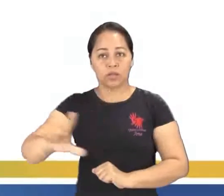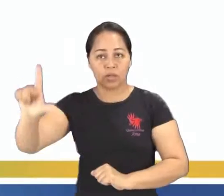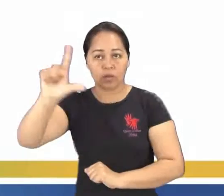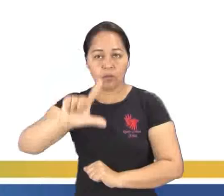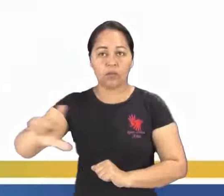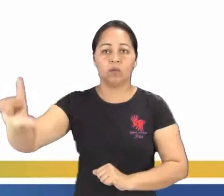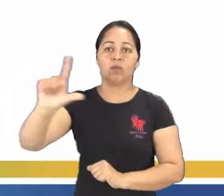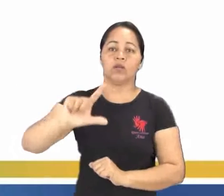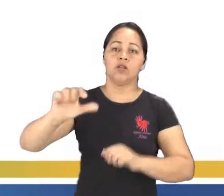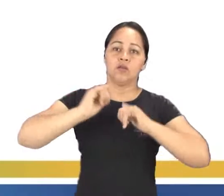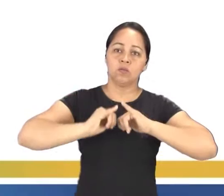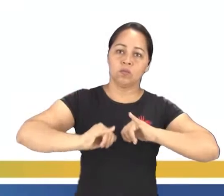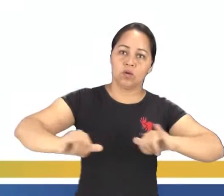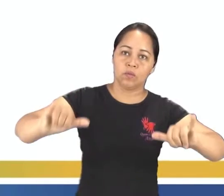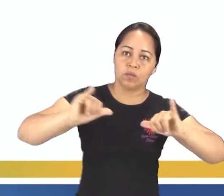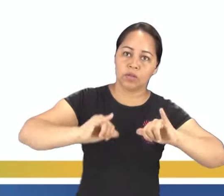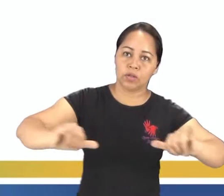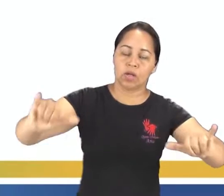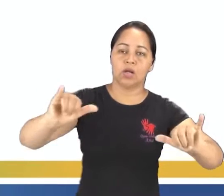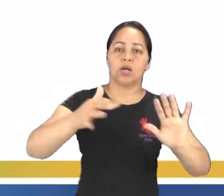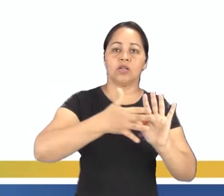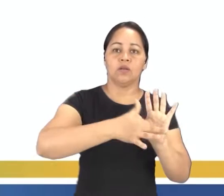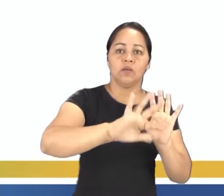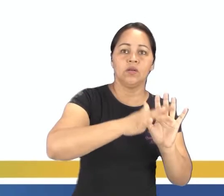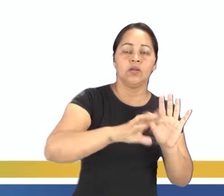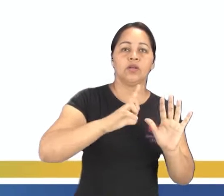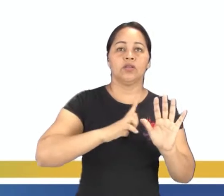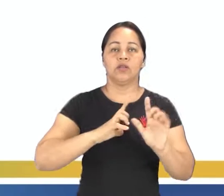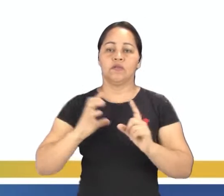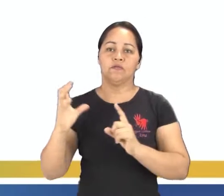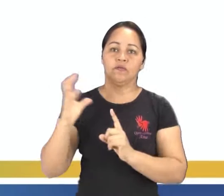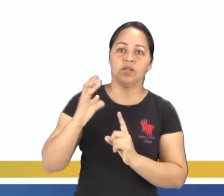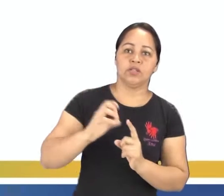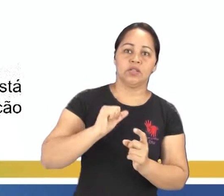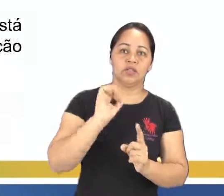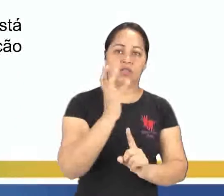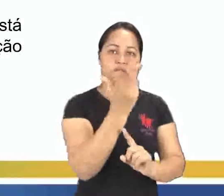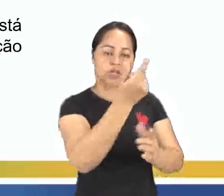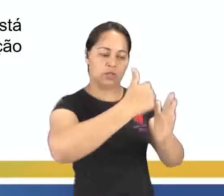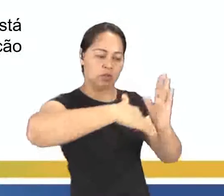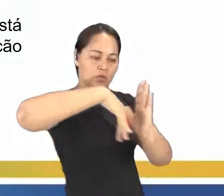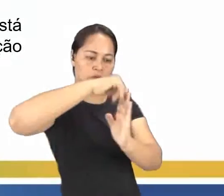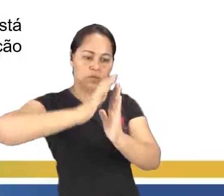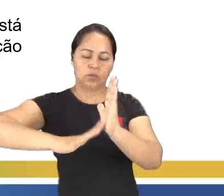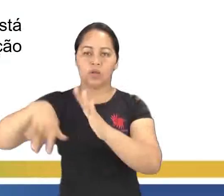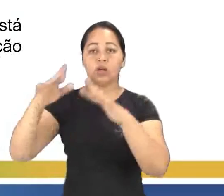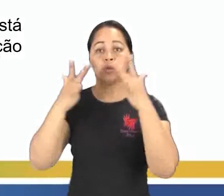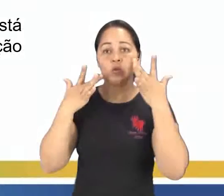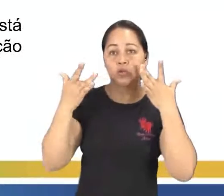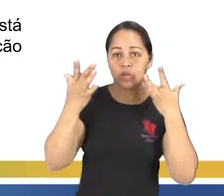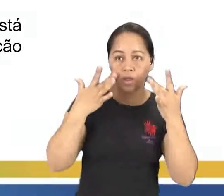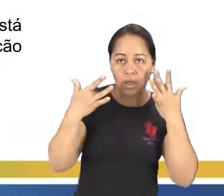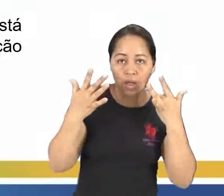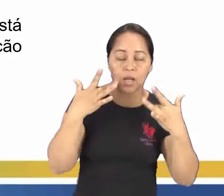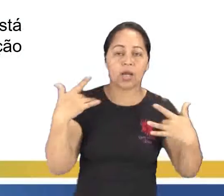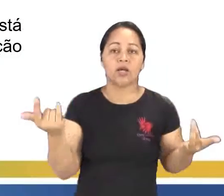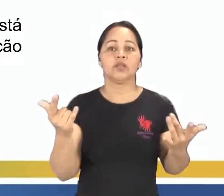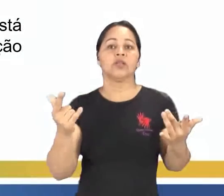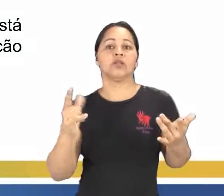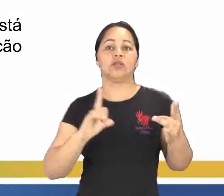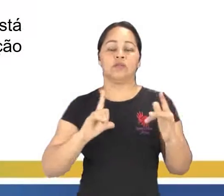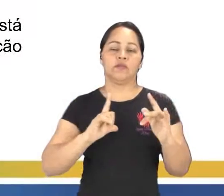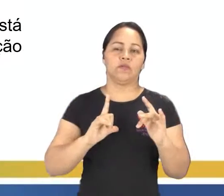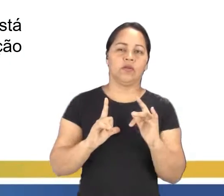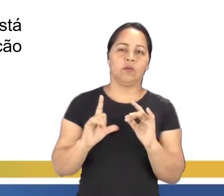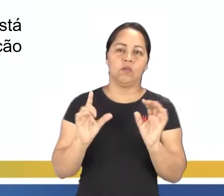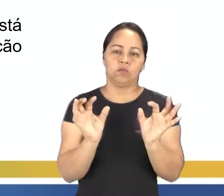eu bem disse há pouco. Teve grande influência nas artes plásticas e no teatro. Foi uma tendência estética,